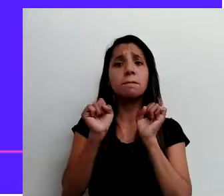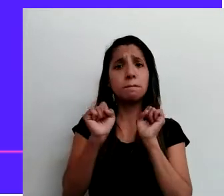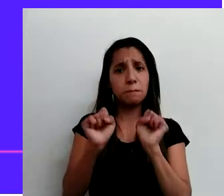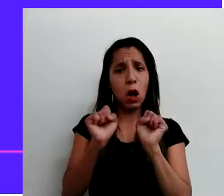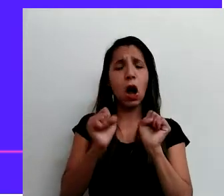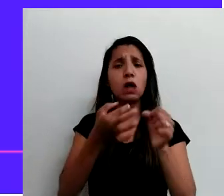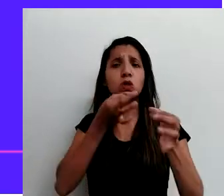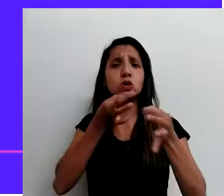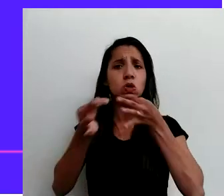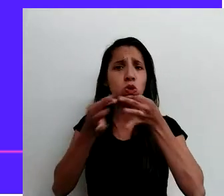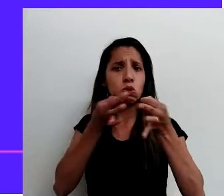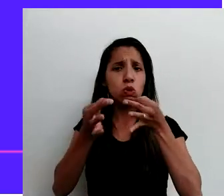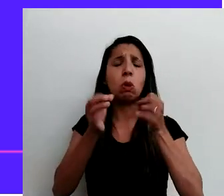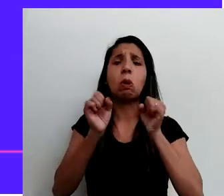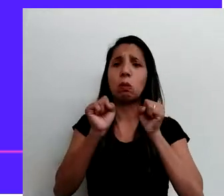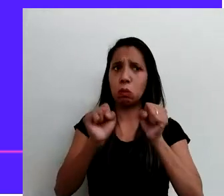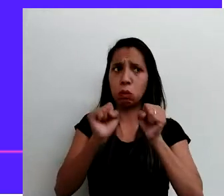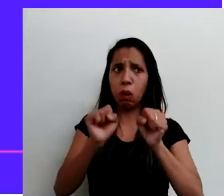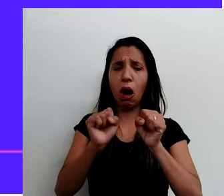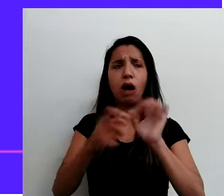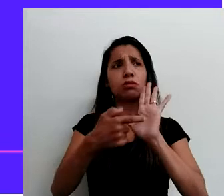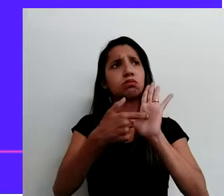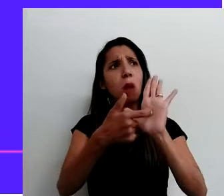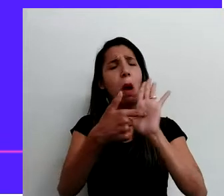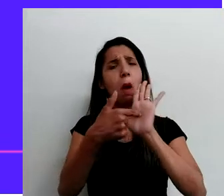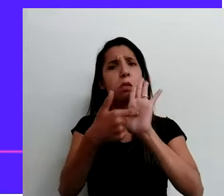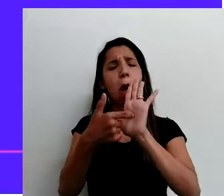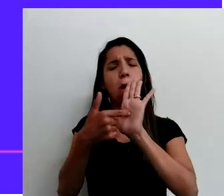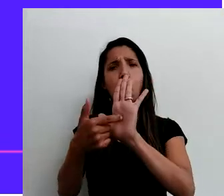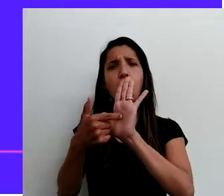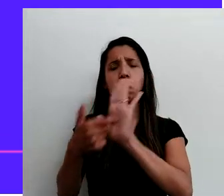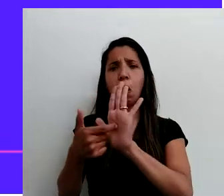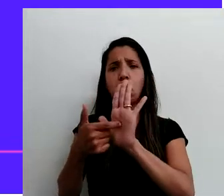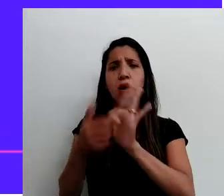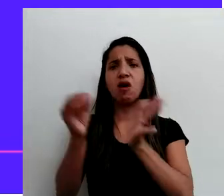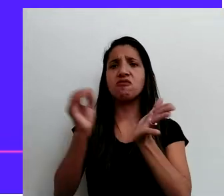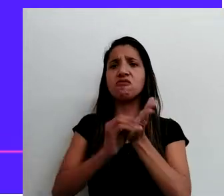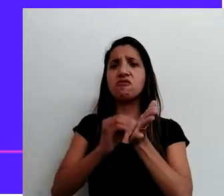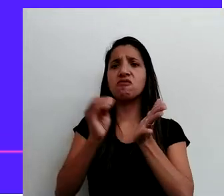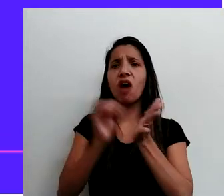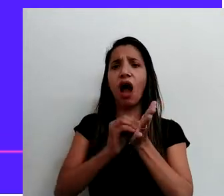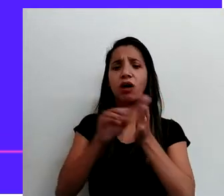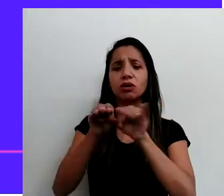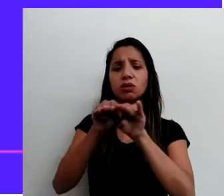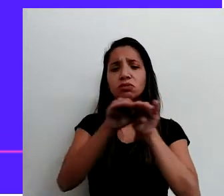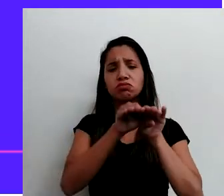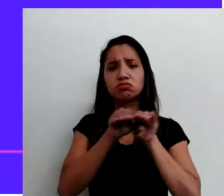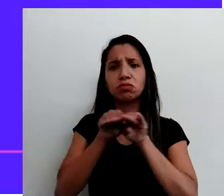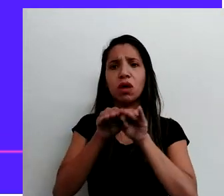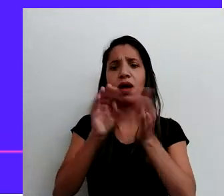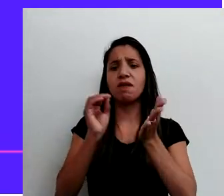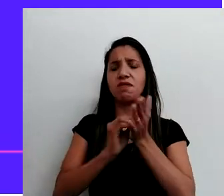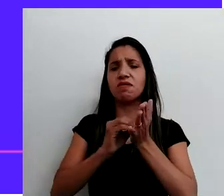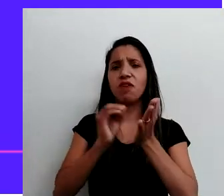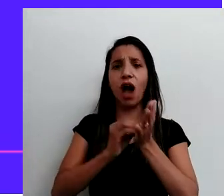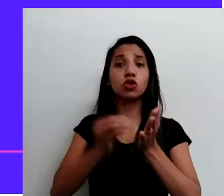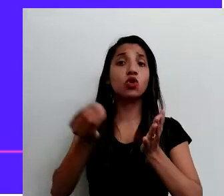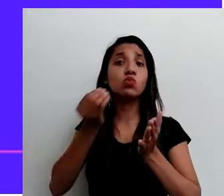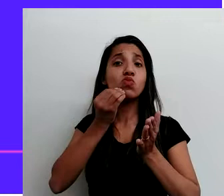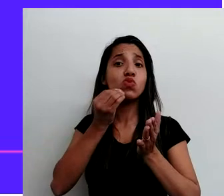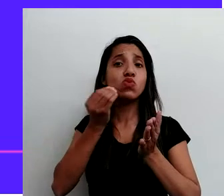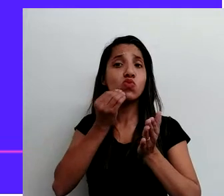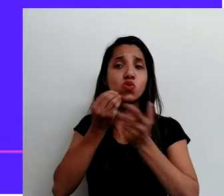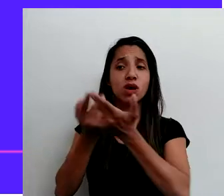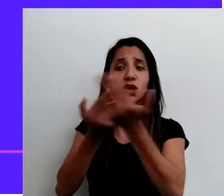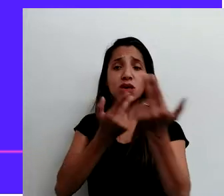que as iniquidades e as desigualdades, elas têm um efeito nefasto, né, sobre as nossas